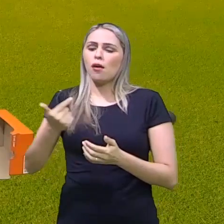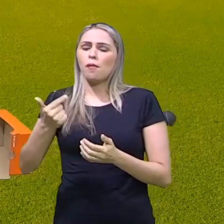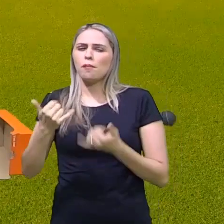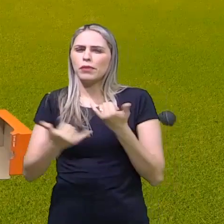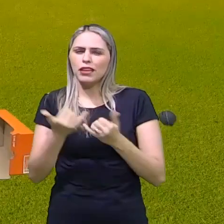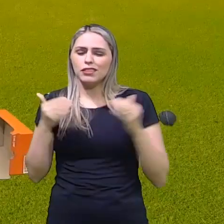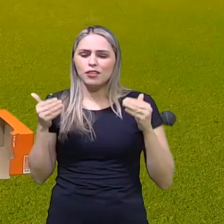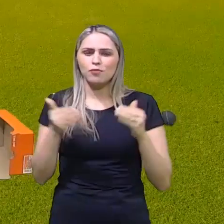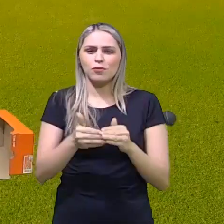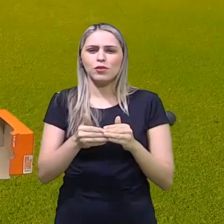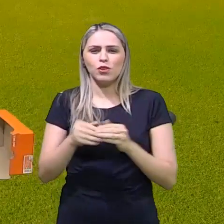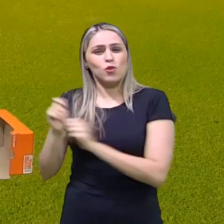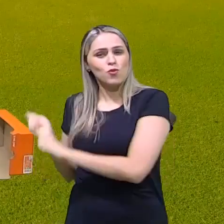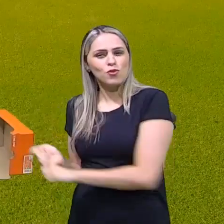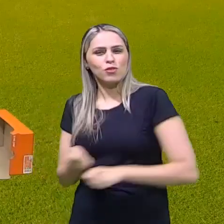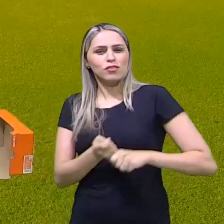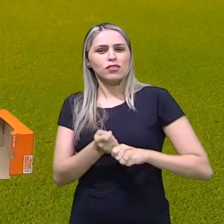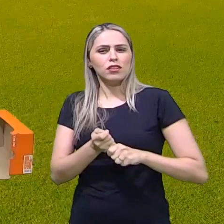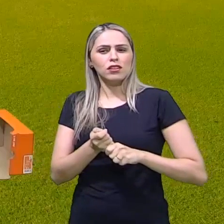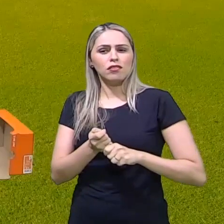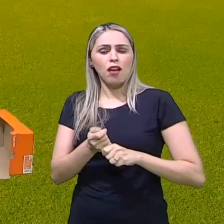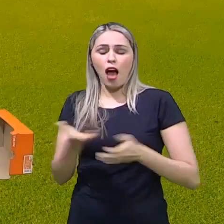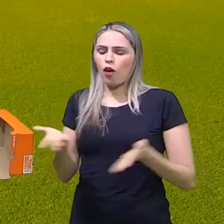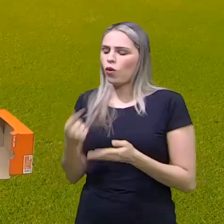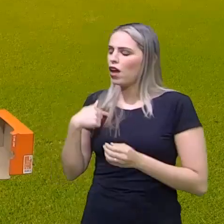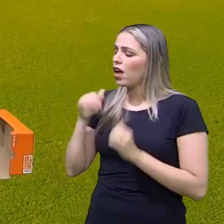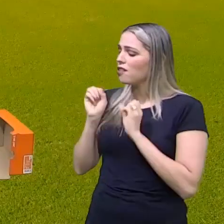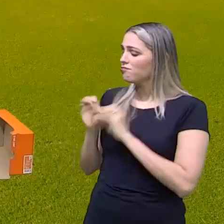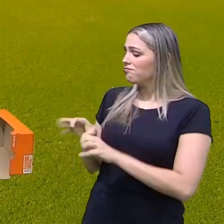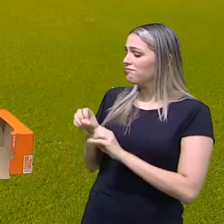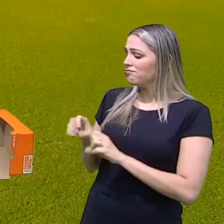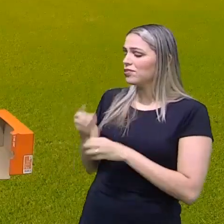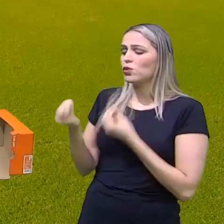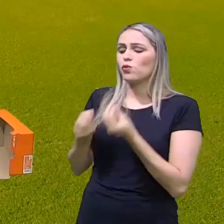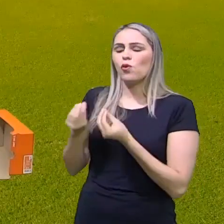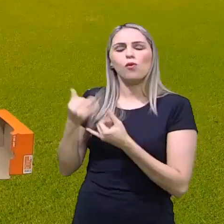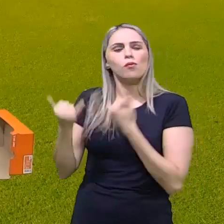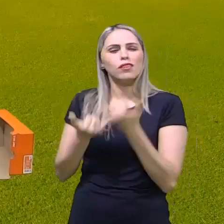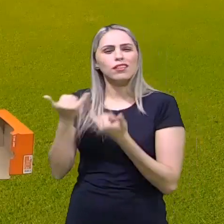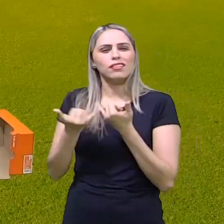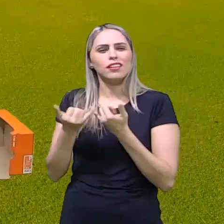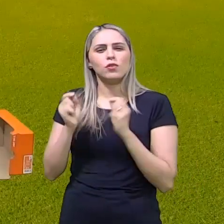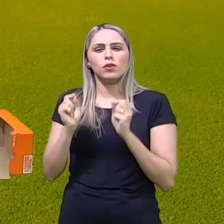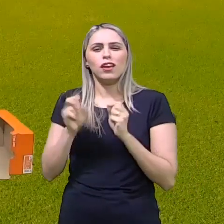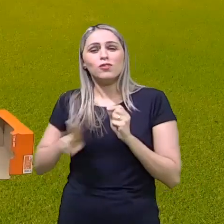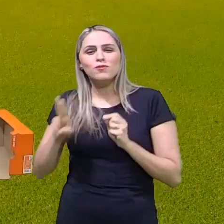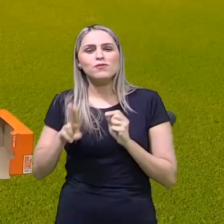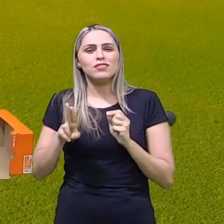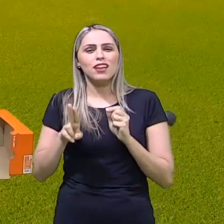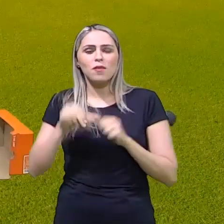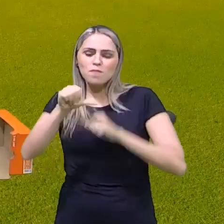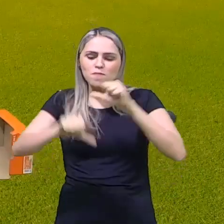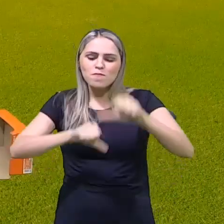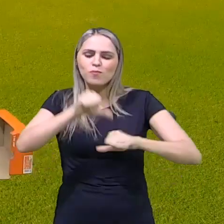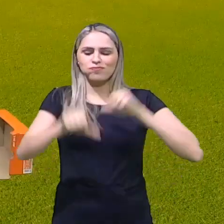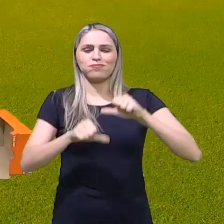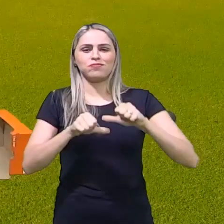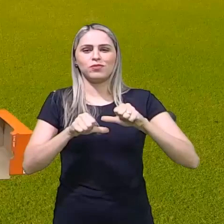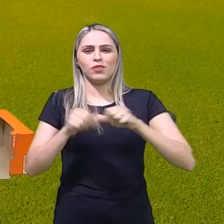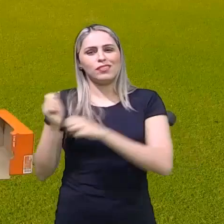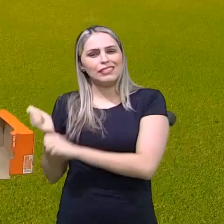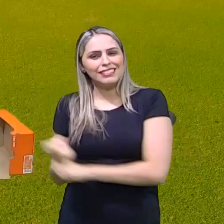Não, mas eu que vou ensinar a próxima brincadeira. Sabe qual é a próxima brincadeira que a gente vai fazer? A gente vai transformar o nosso taco de